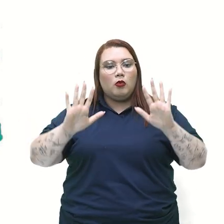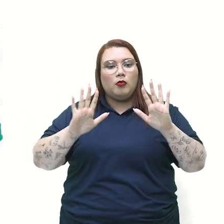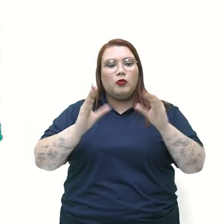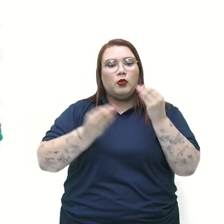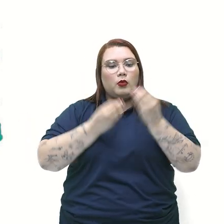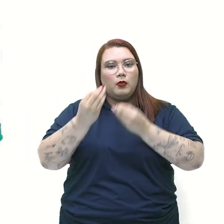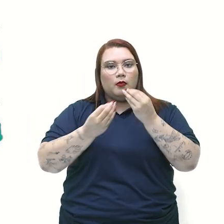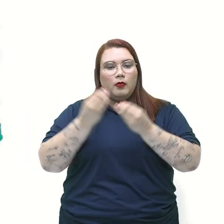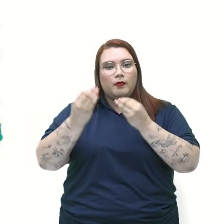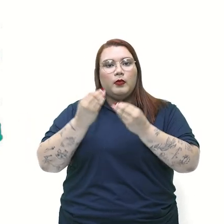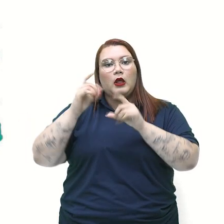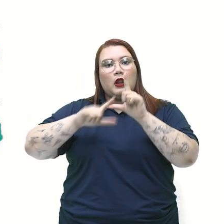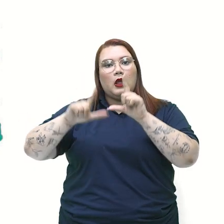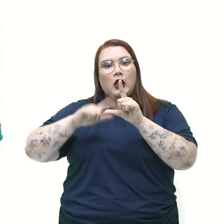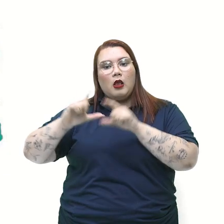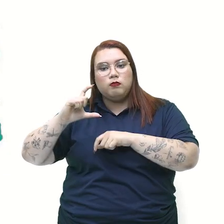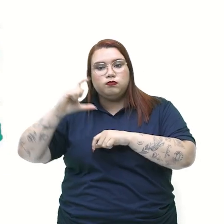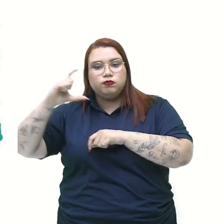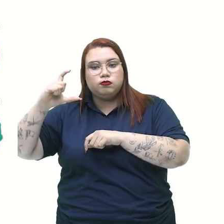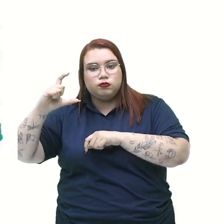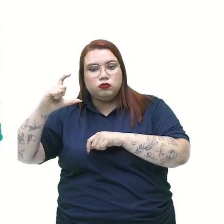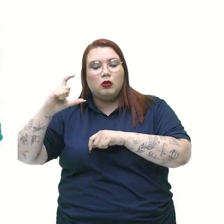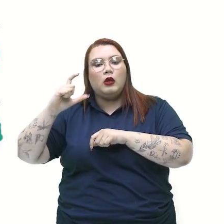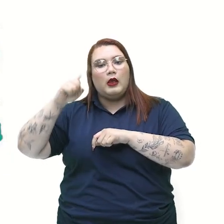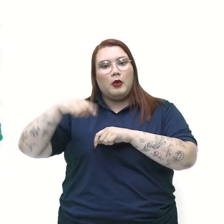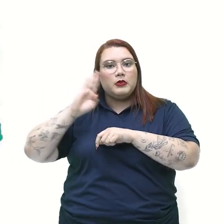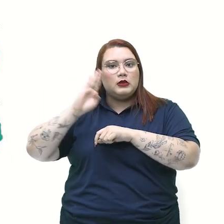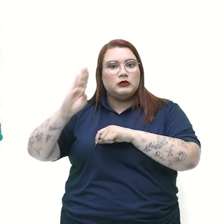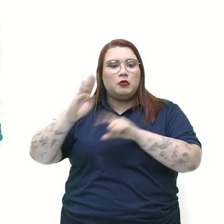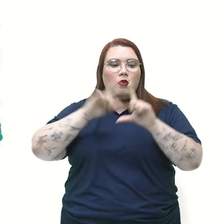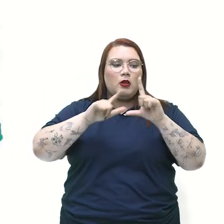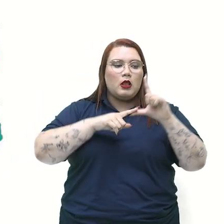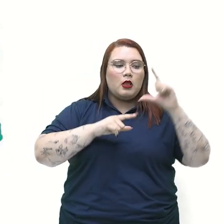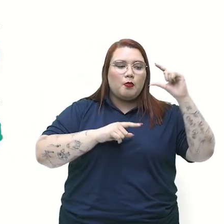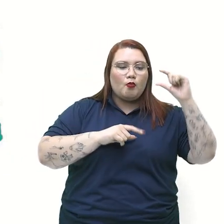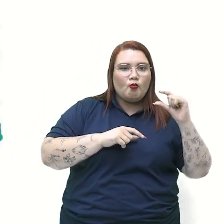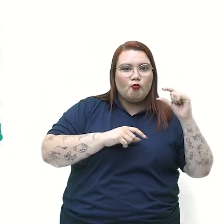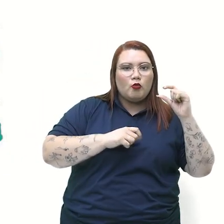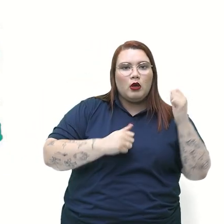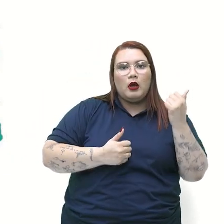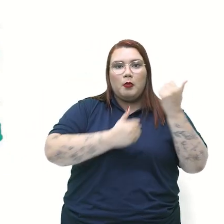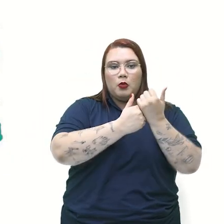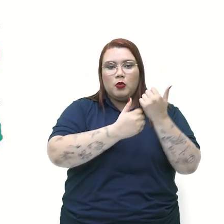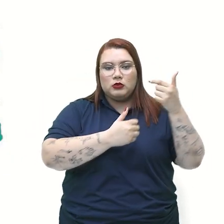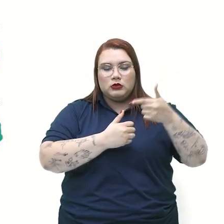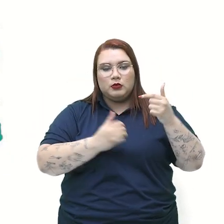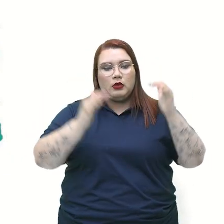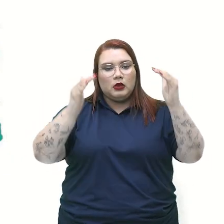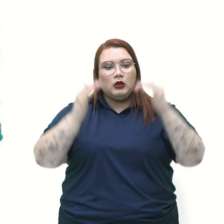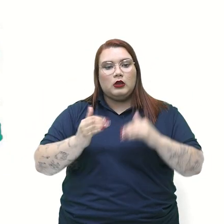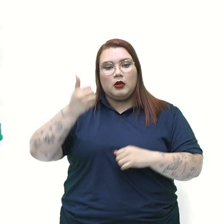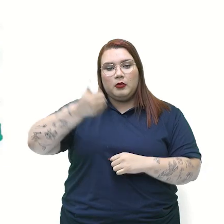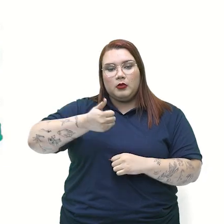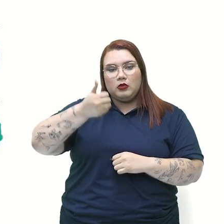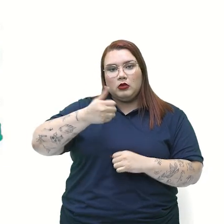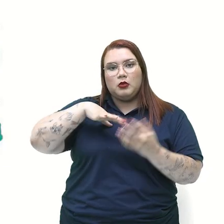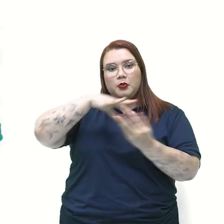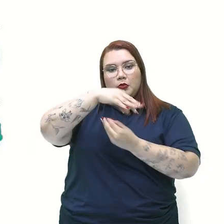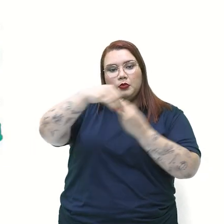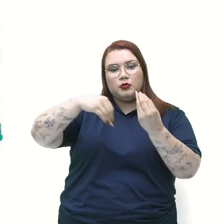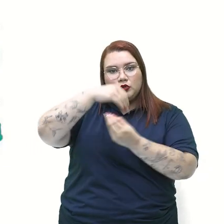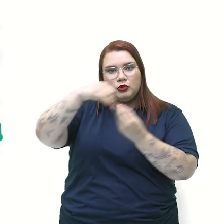e recessivo? Olha só, dominante está maiúsculo, recessivo está minúsculo, tá certo? E aí na primeira geração, o que eu